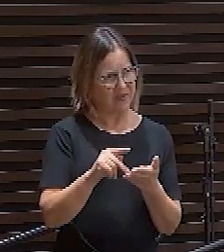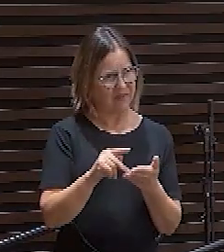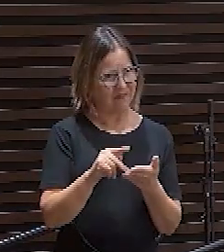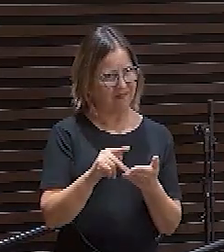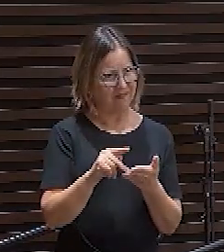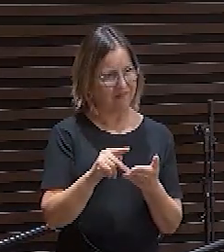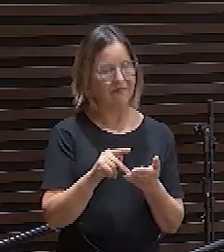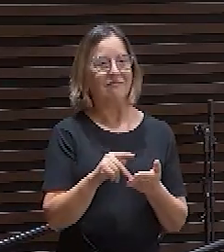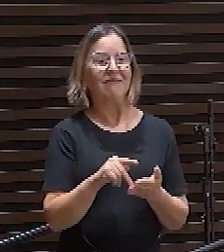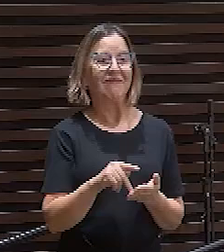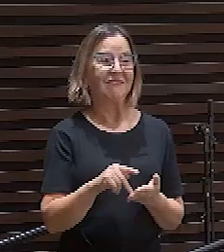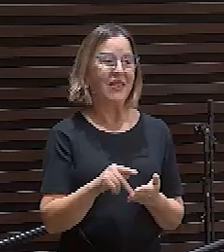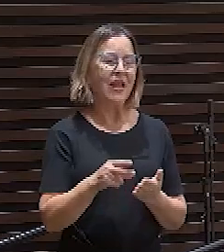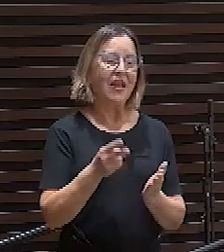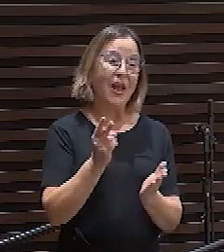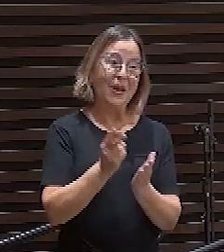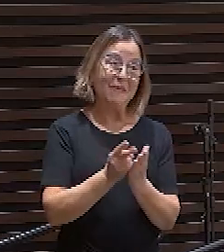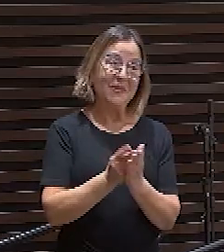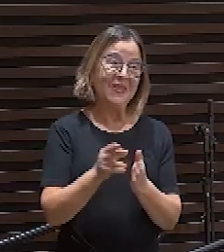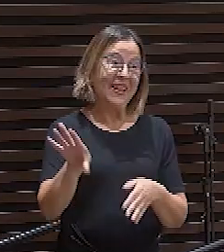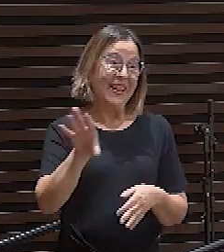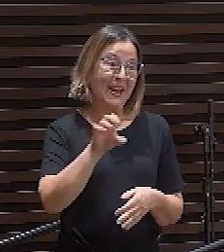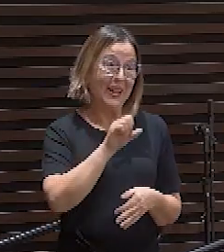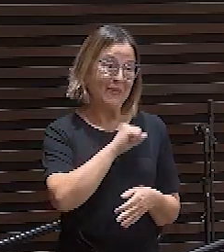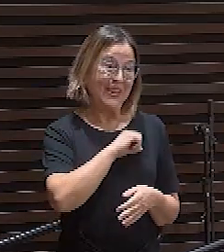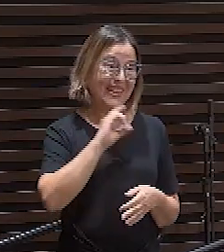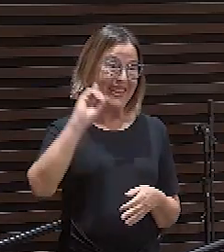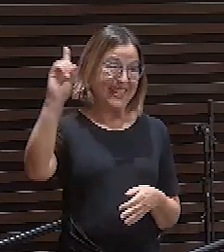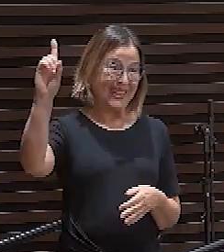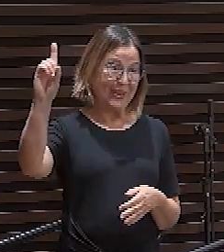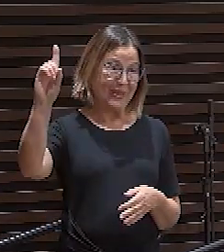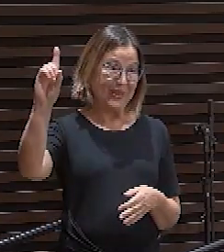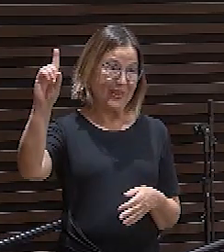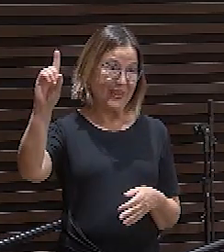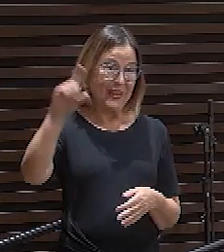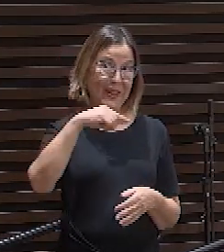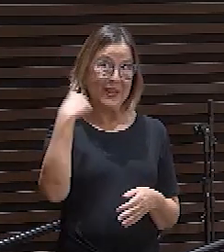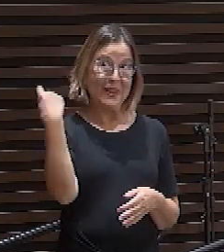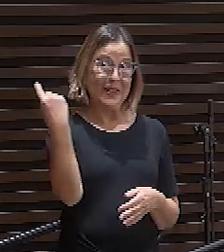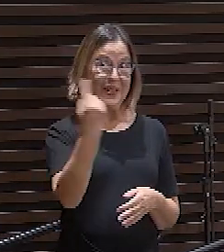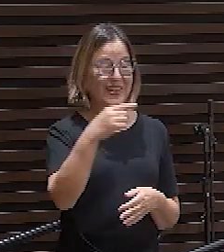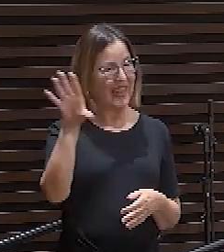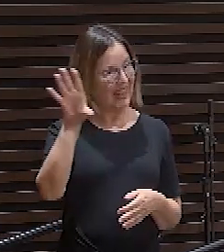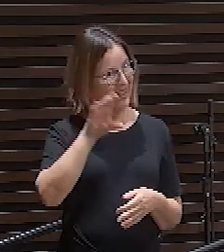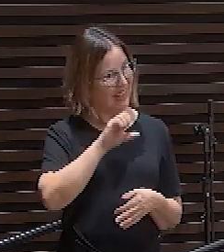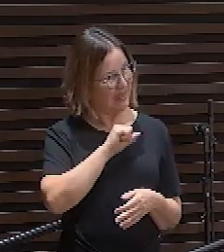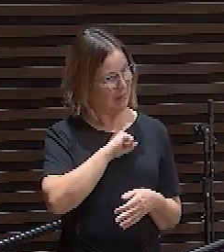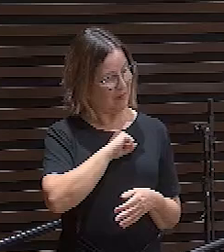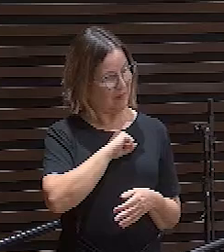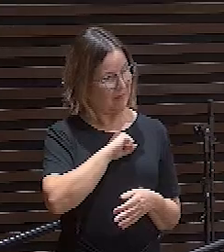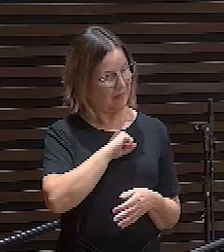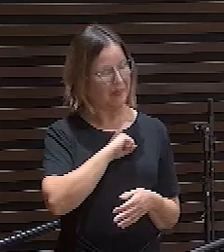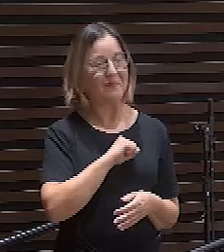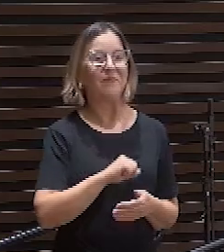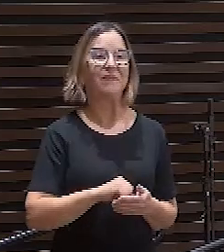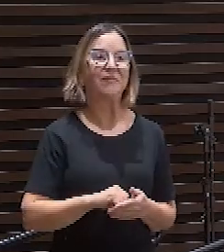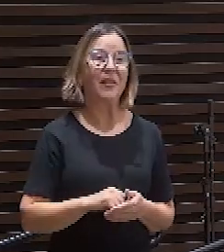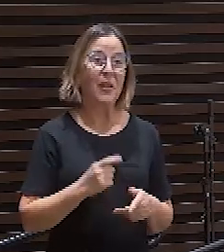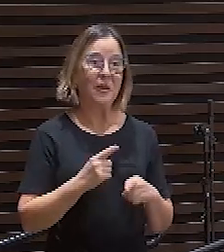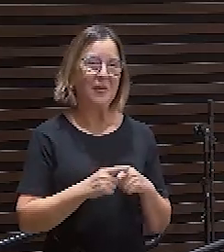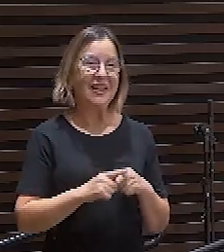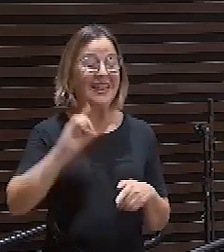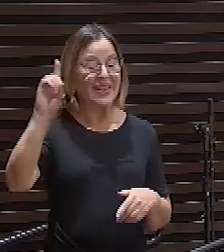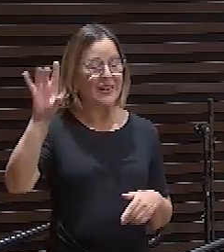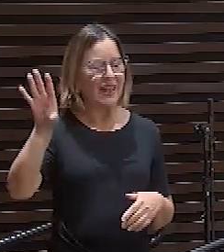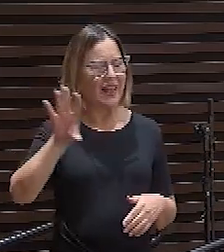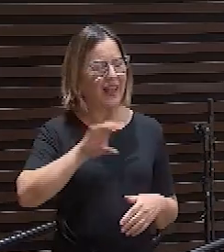condição. É o mesmo amor com que Deus nos amou, como diz lá em João 3,16. Porque Deus